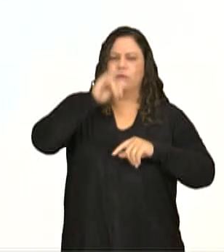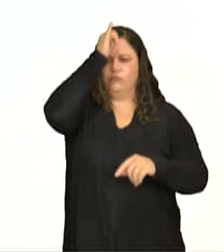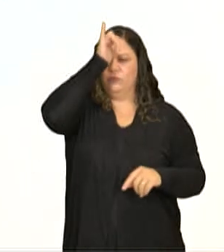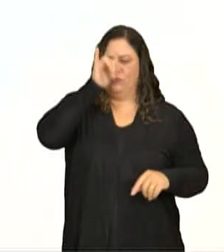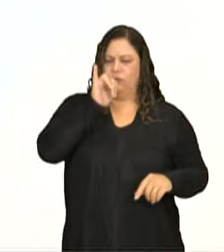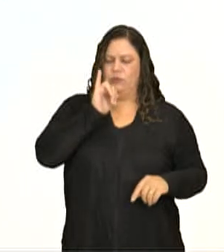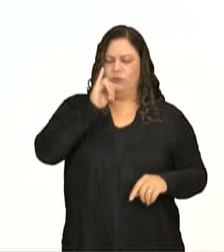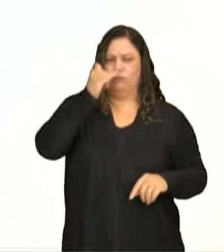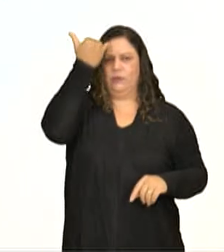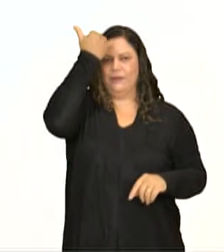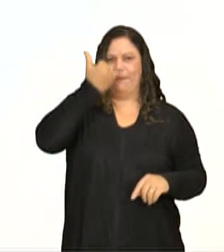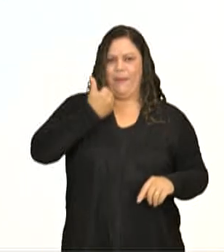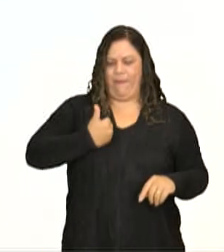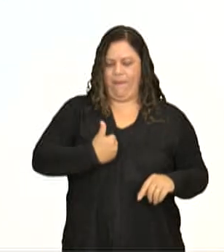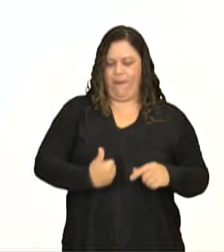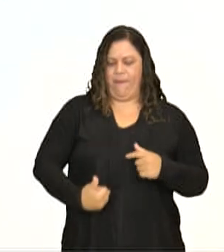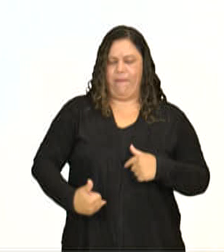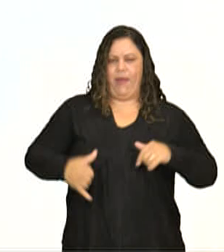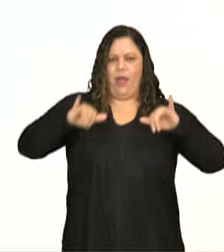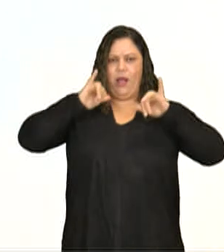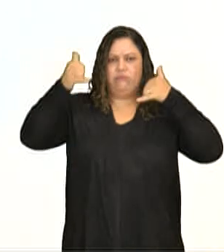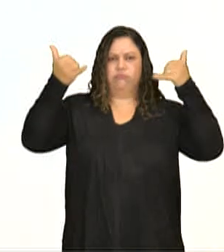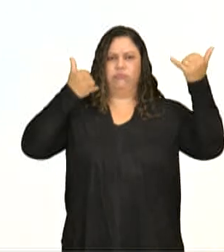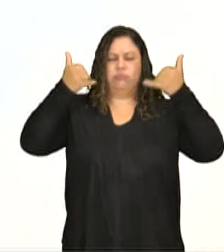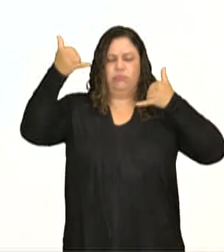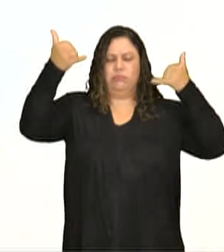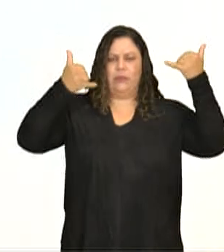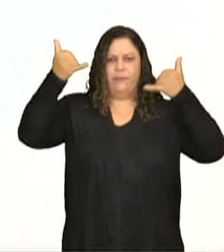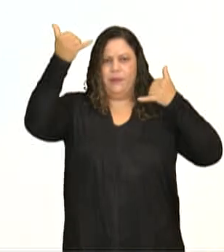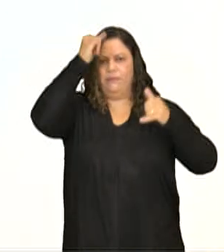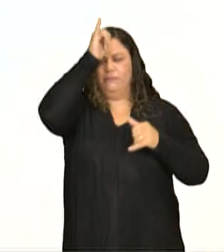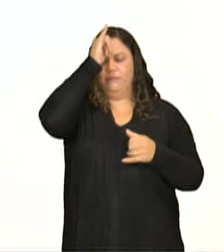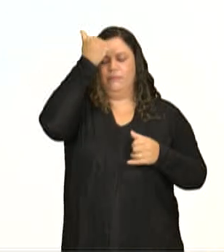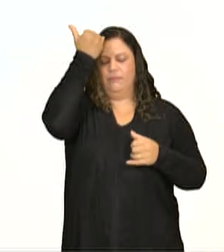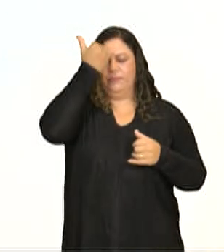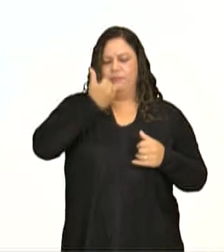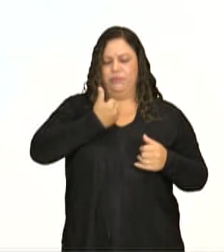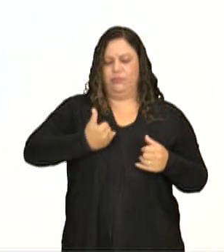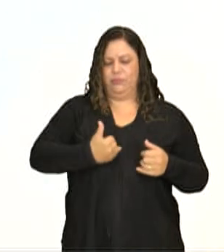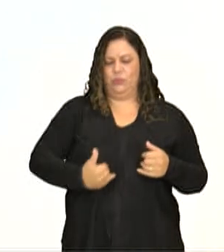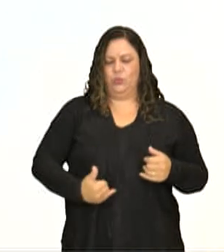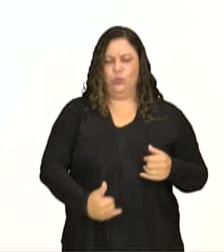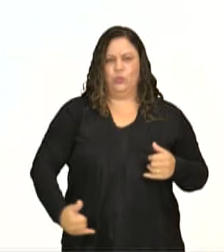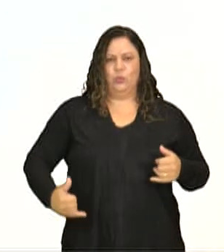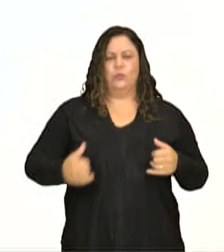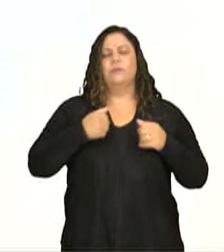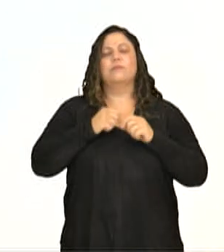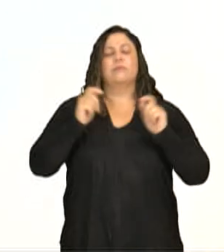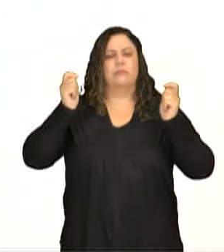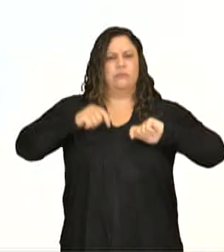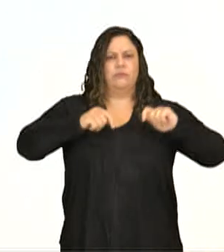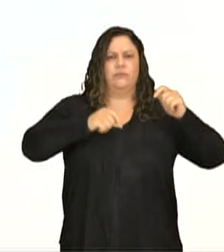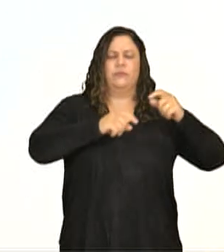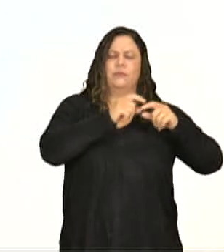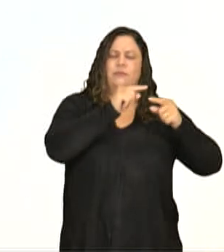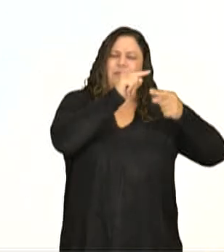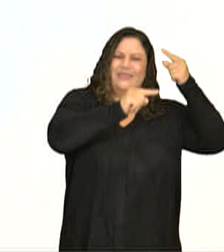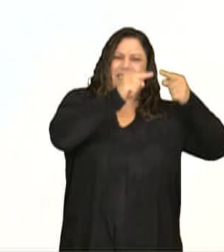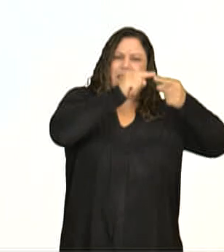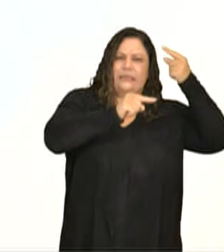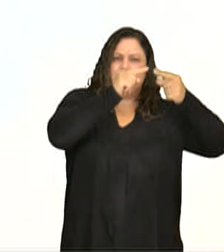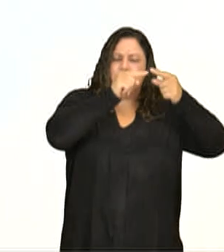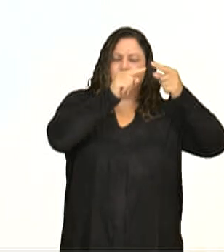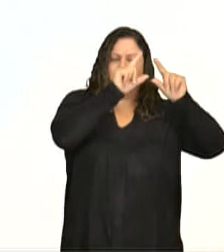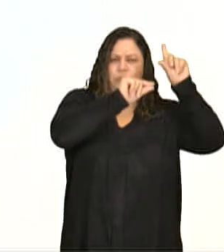temos impulsos nervosos, né, nos neurônios, tal, que fazem com que o nosso corpo funcione. E ele só acontece por causa da bomba de sódio